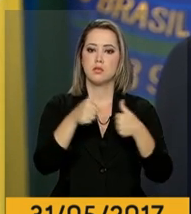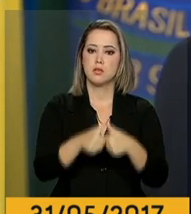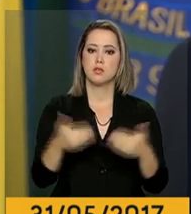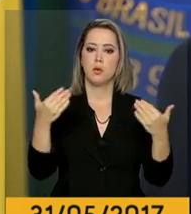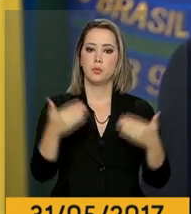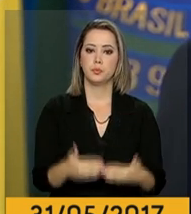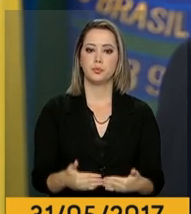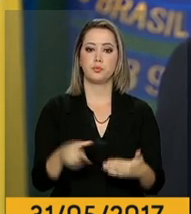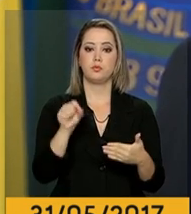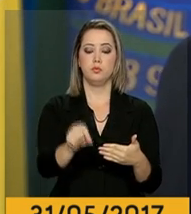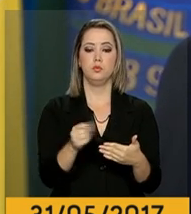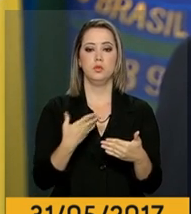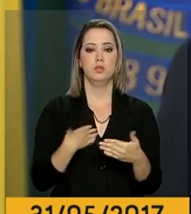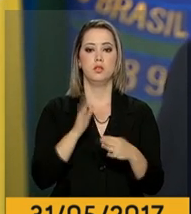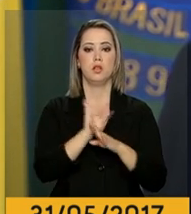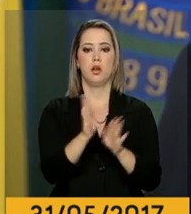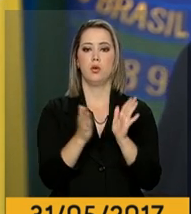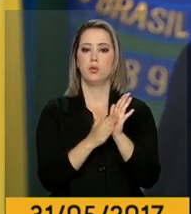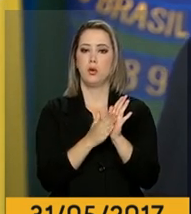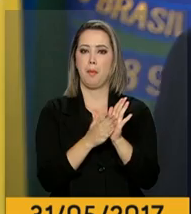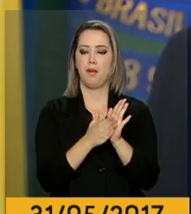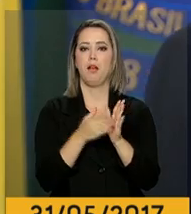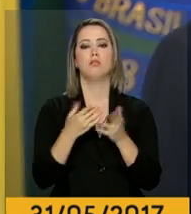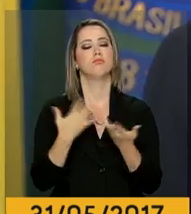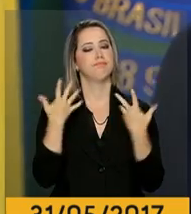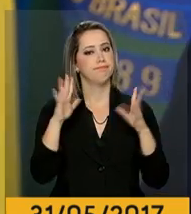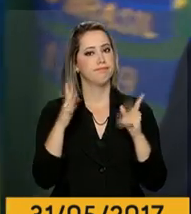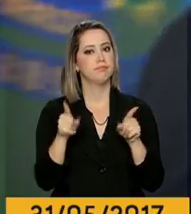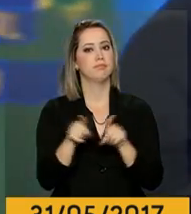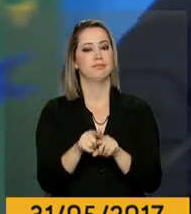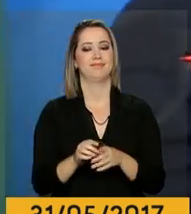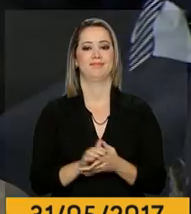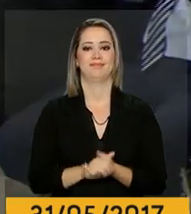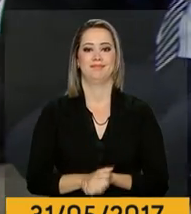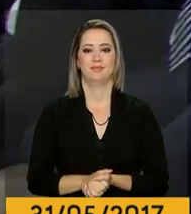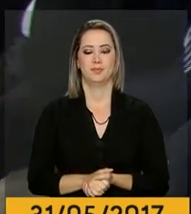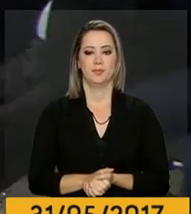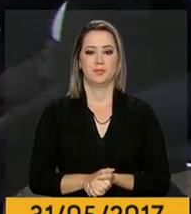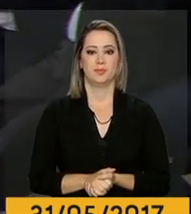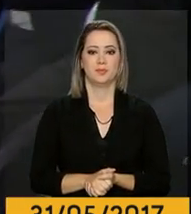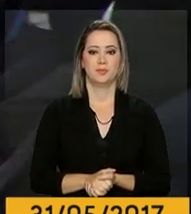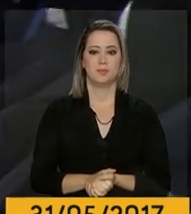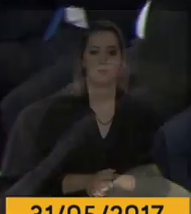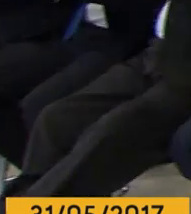aqui, que agora o aplaudem fervorosamente.